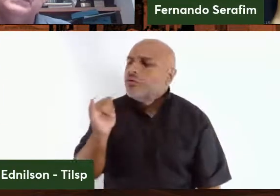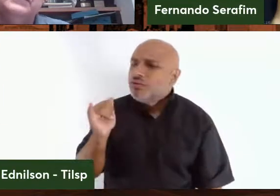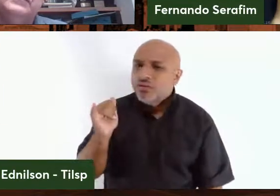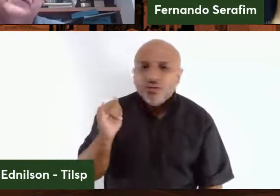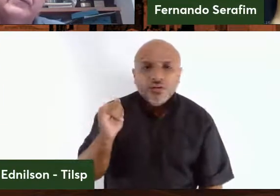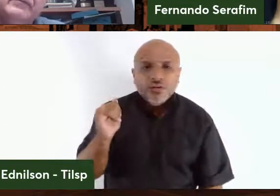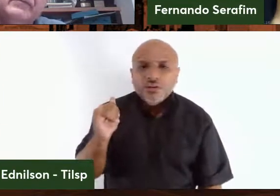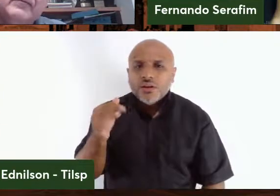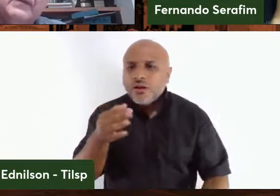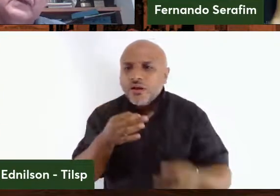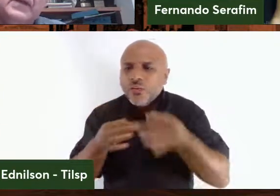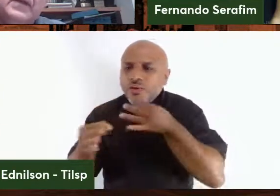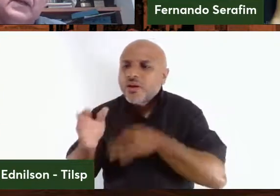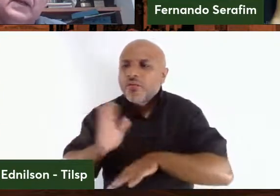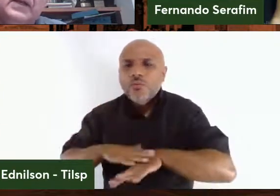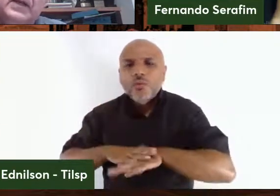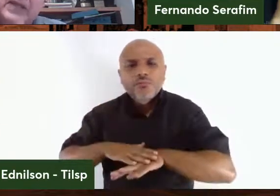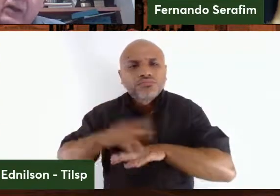vista dele.